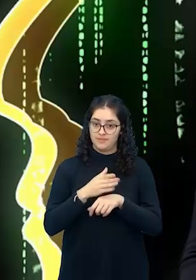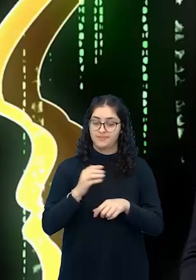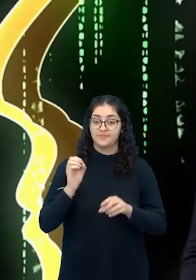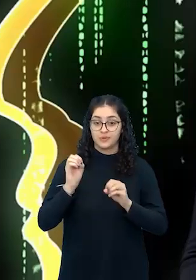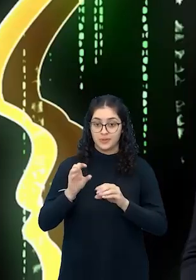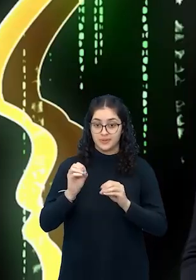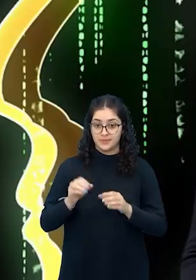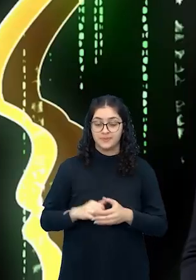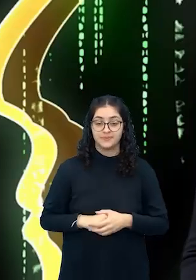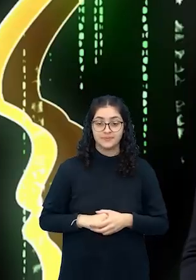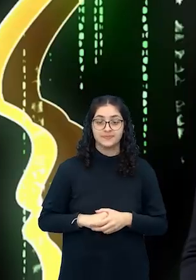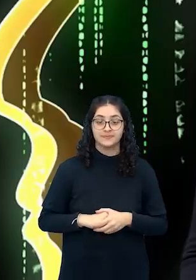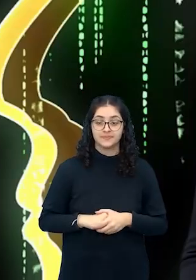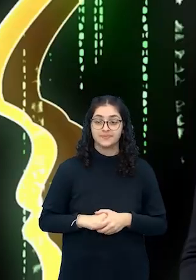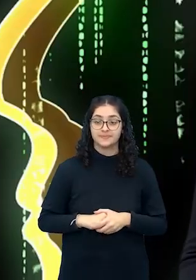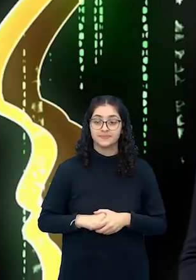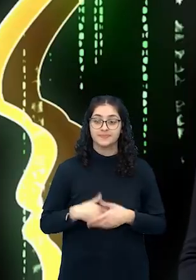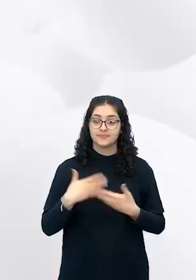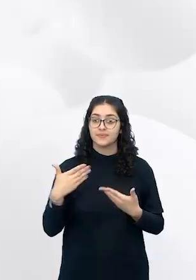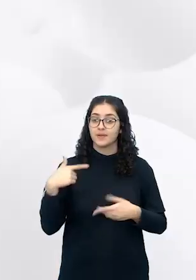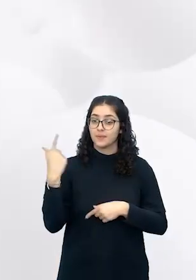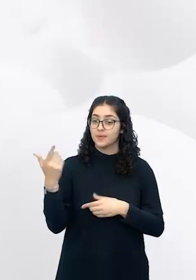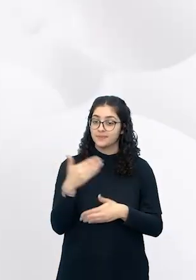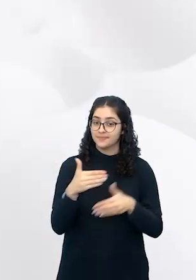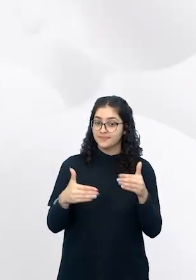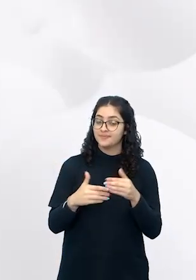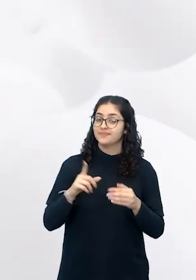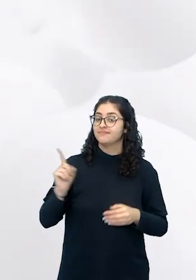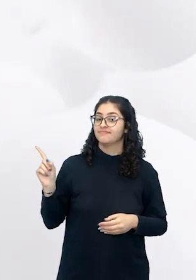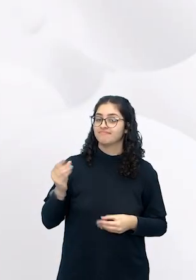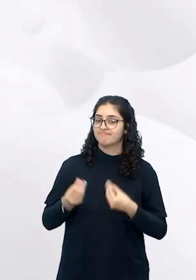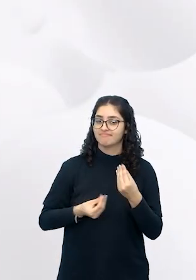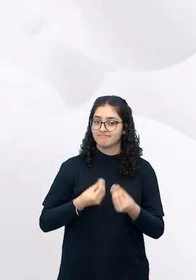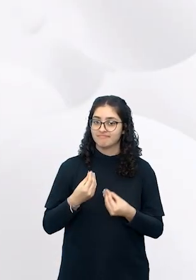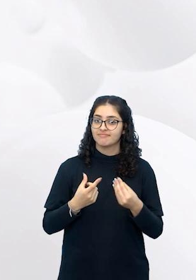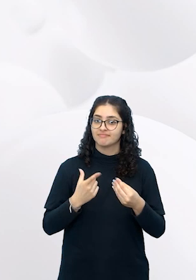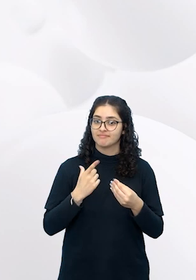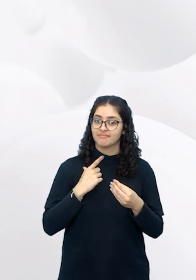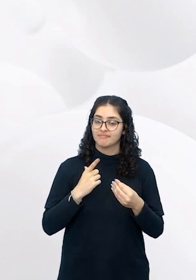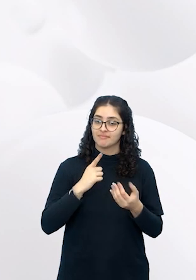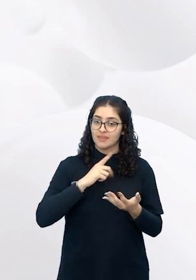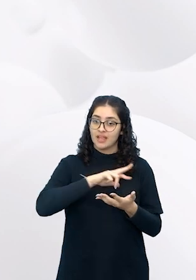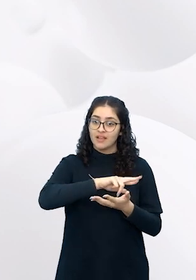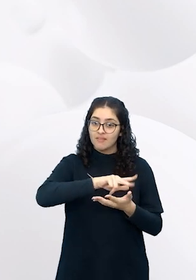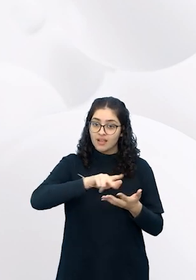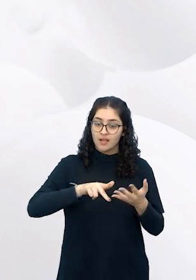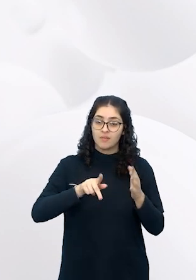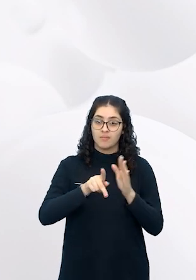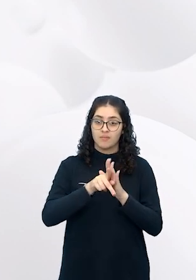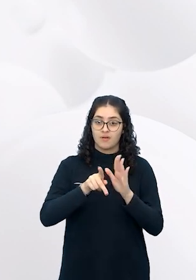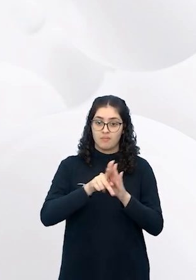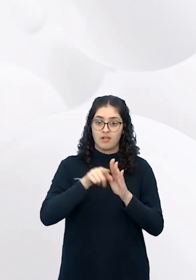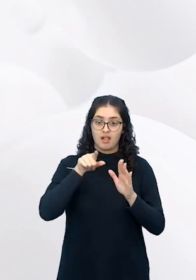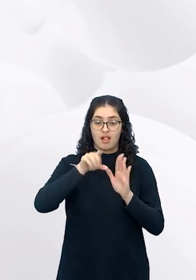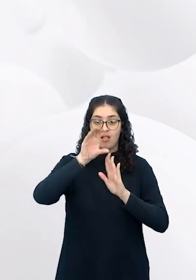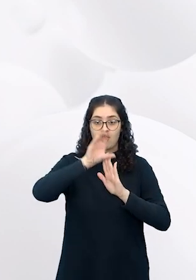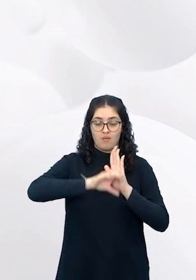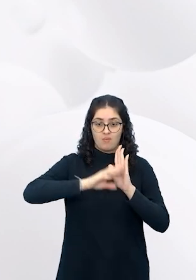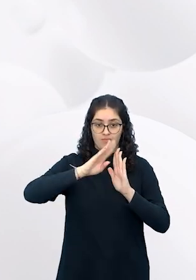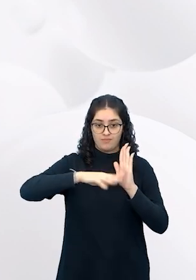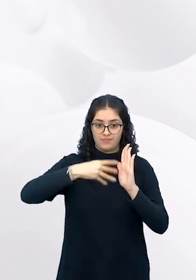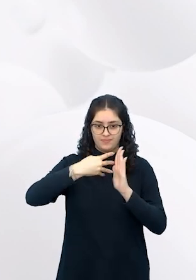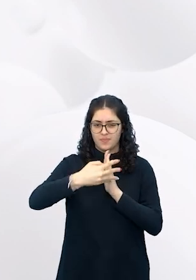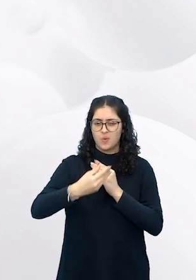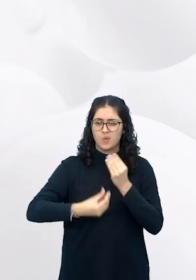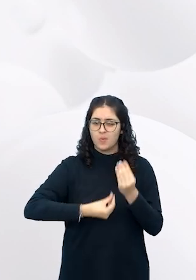Próximo. Então, a gente tem aí transversalidade do eixo curricular, que é baseado na competência 5. Então, a gente tem aí o eixo